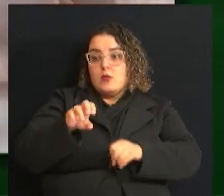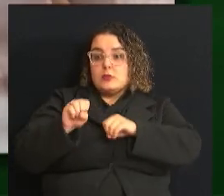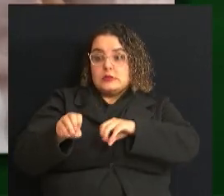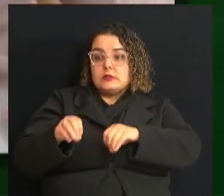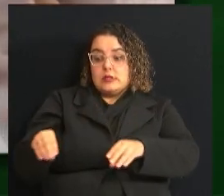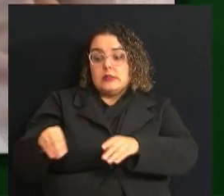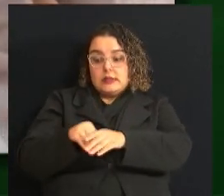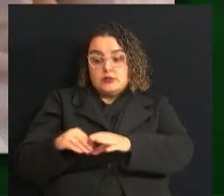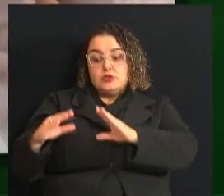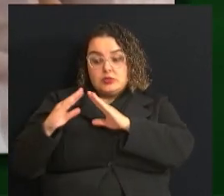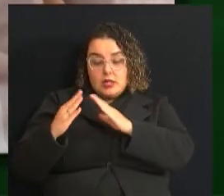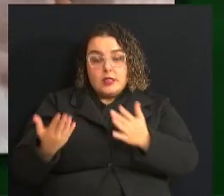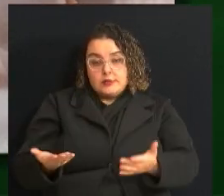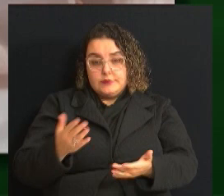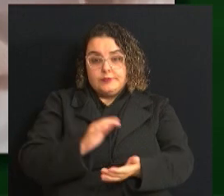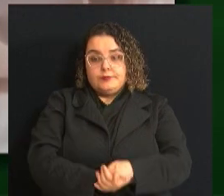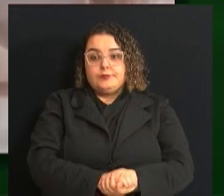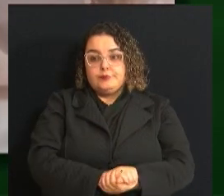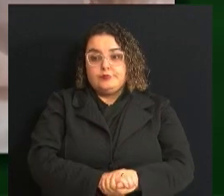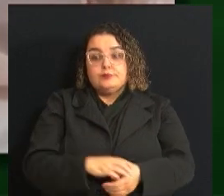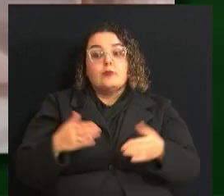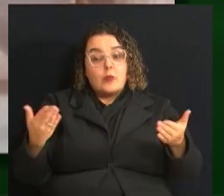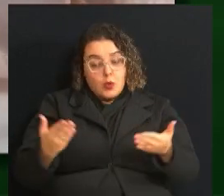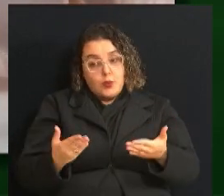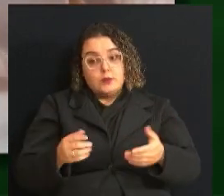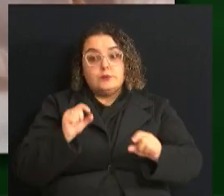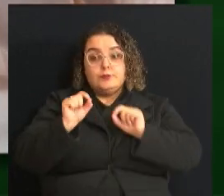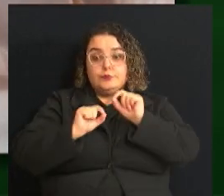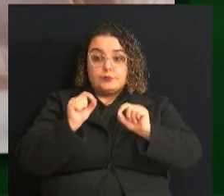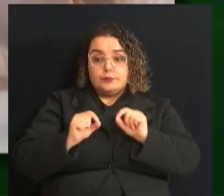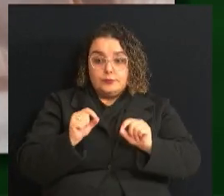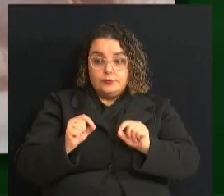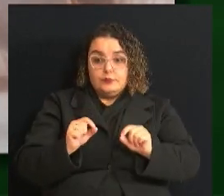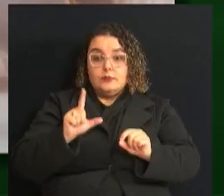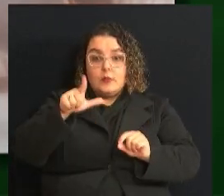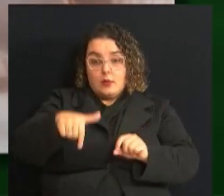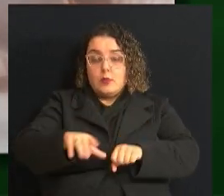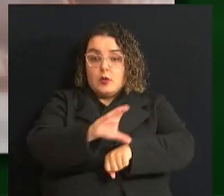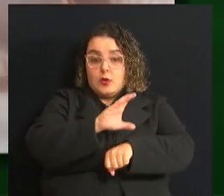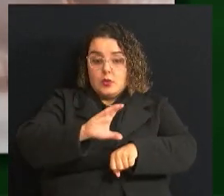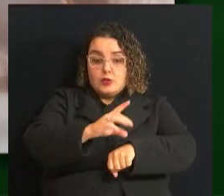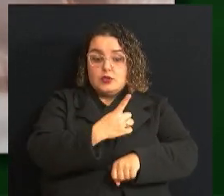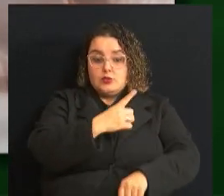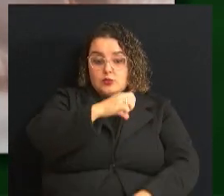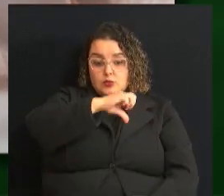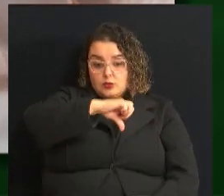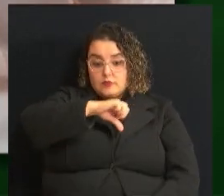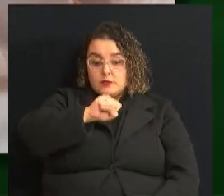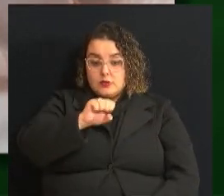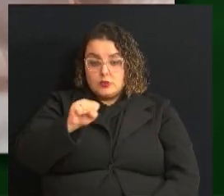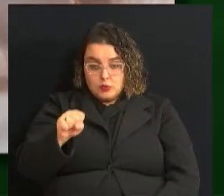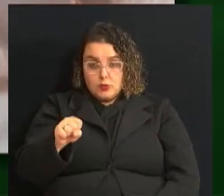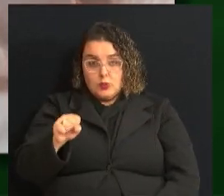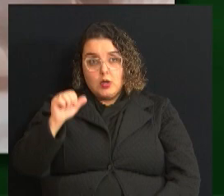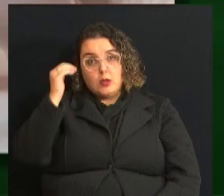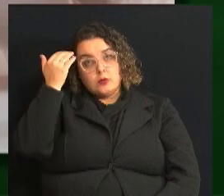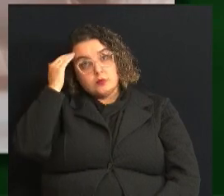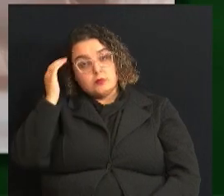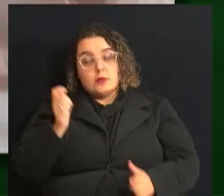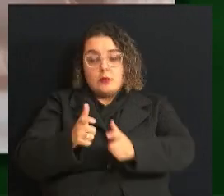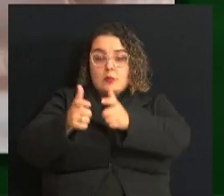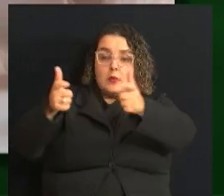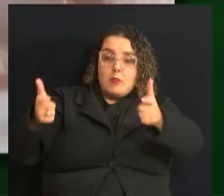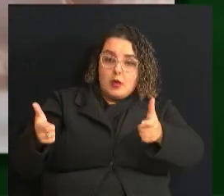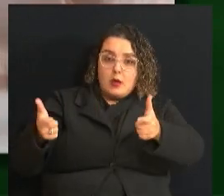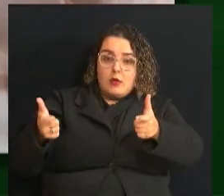né? Hoje o que a gente tem pós-Constituição Federal de 88 é um entendimento majoritário de que